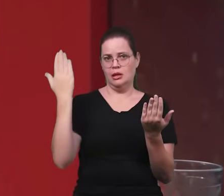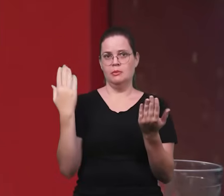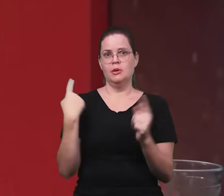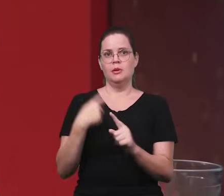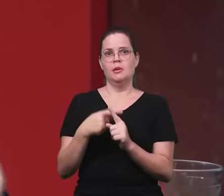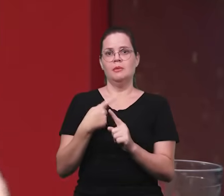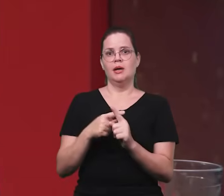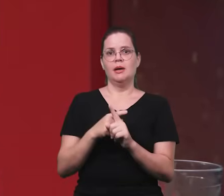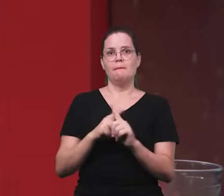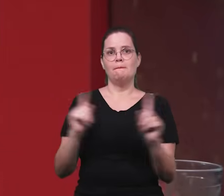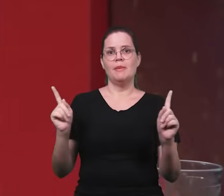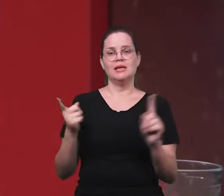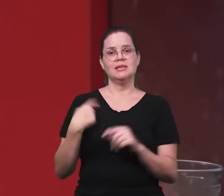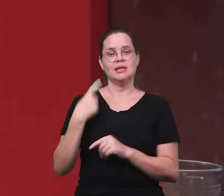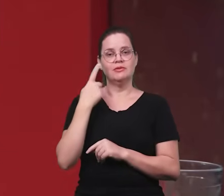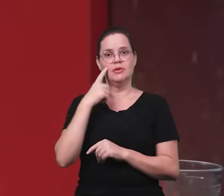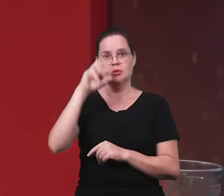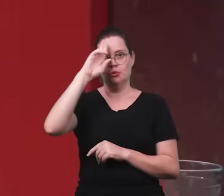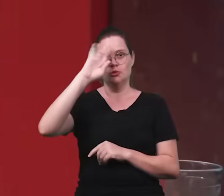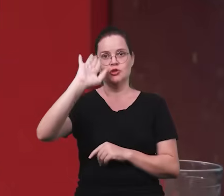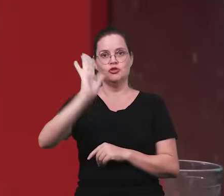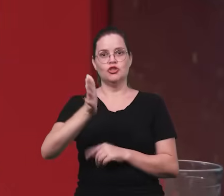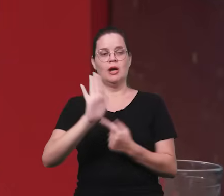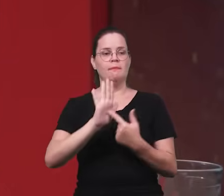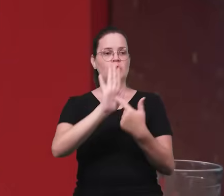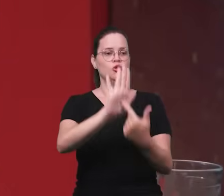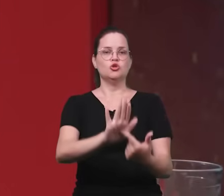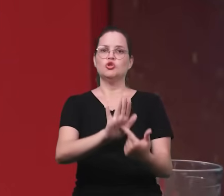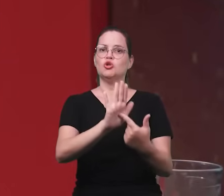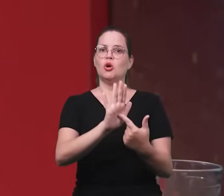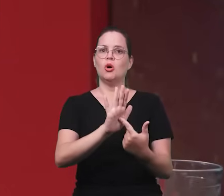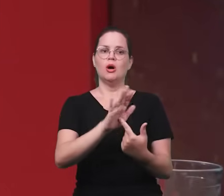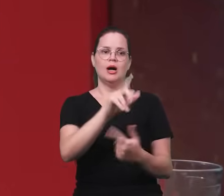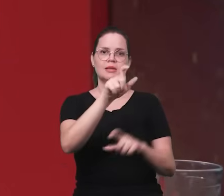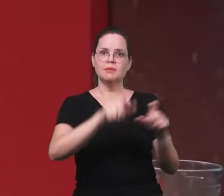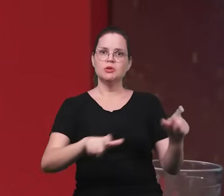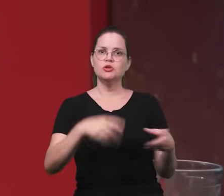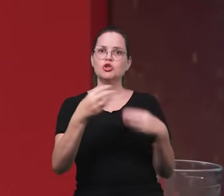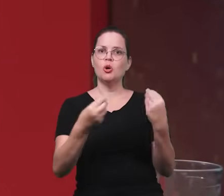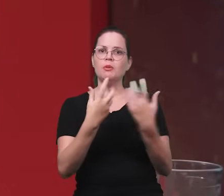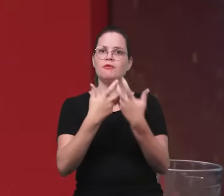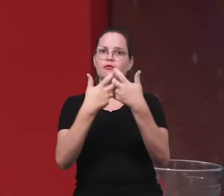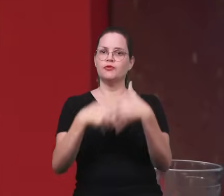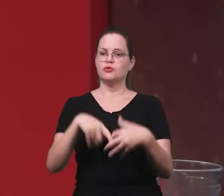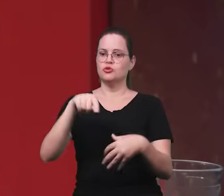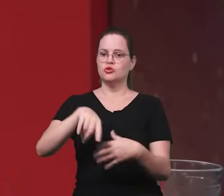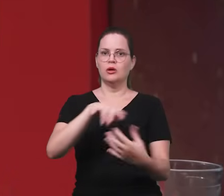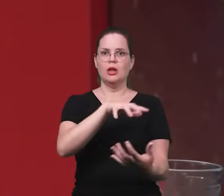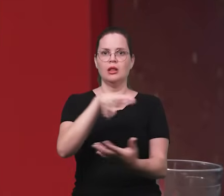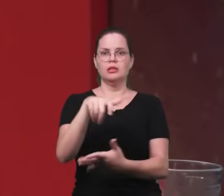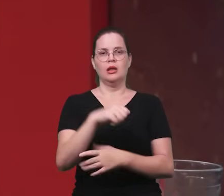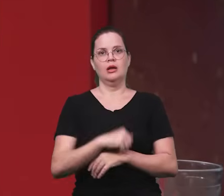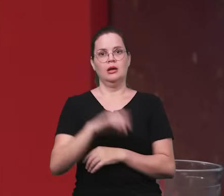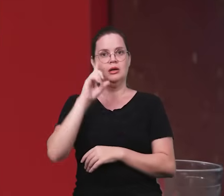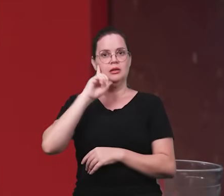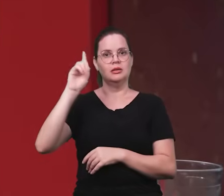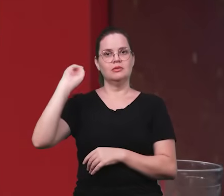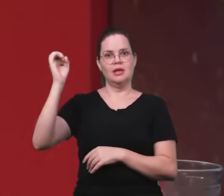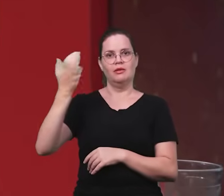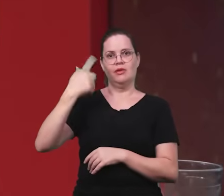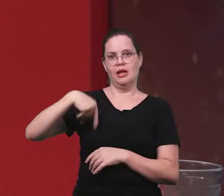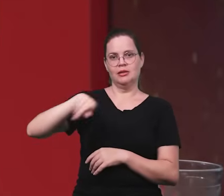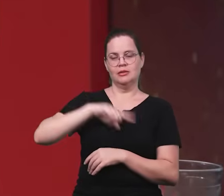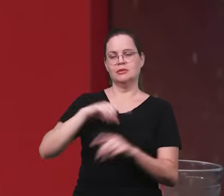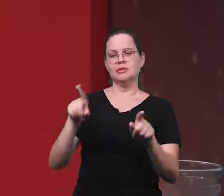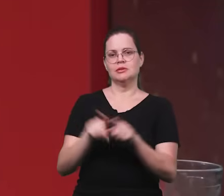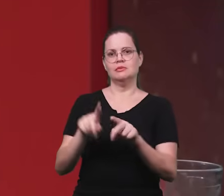mostrado ao homem as coisas que funcionam da sua criação, e Deus tem mostrado para nós que através